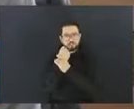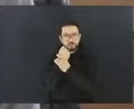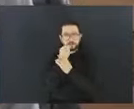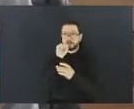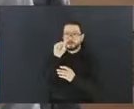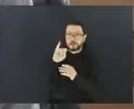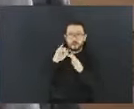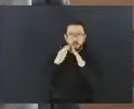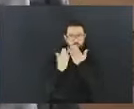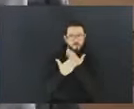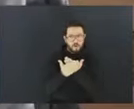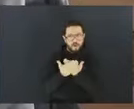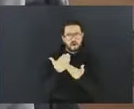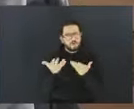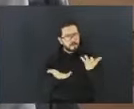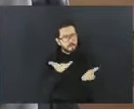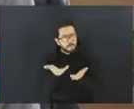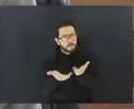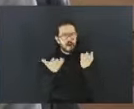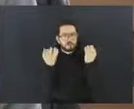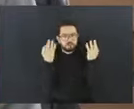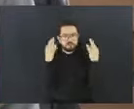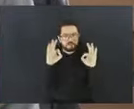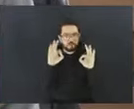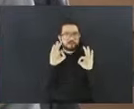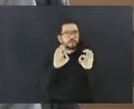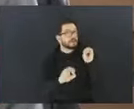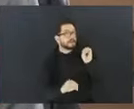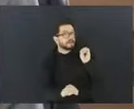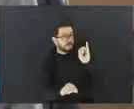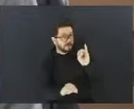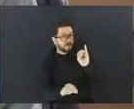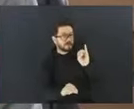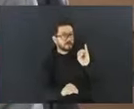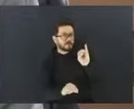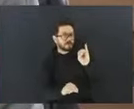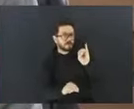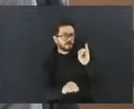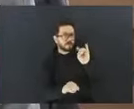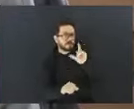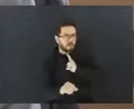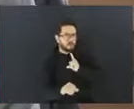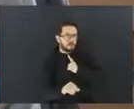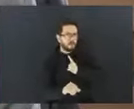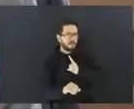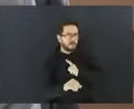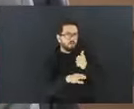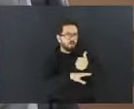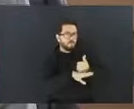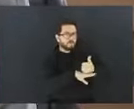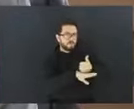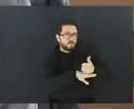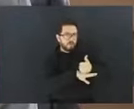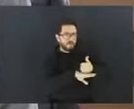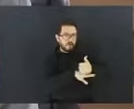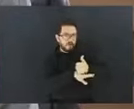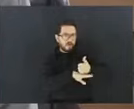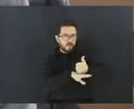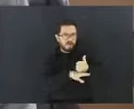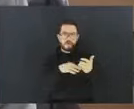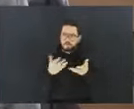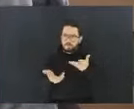apoio pedagógico, se conta com a ajuda de profissionais de ensino para além do trabalho da Polícia